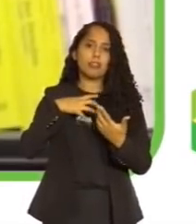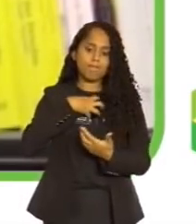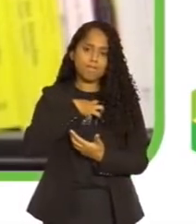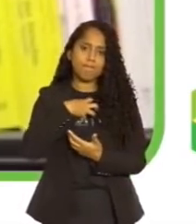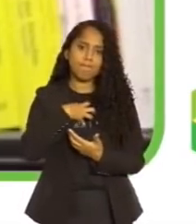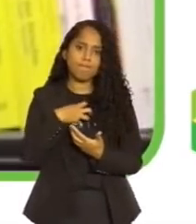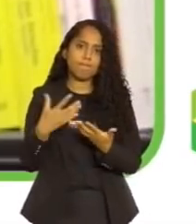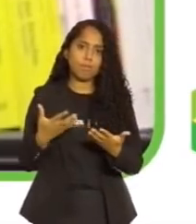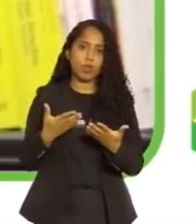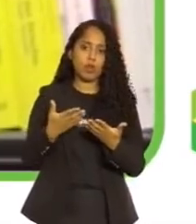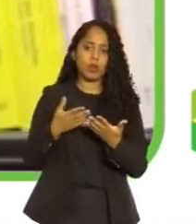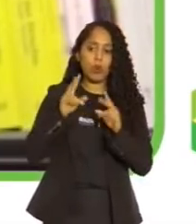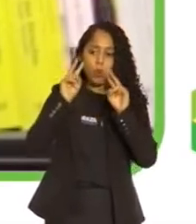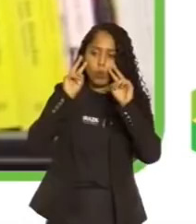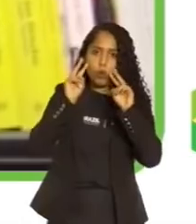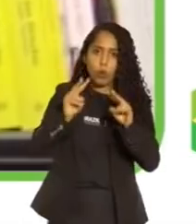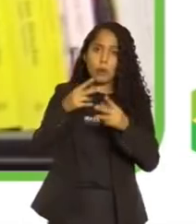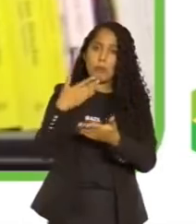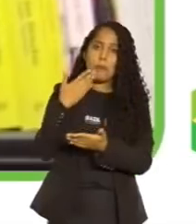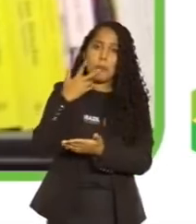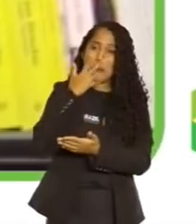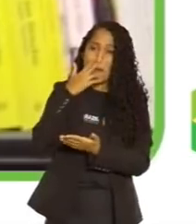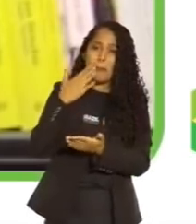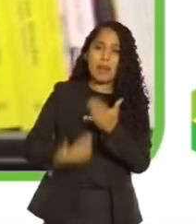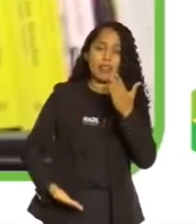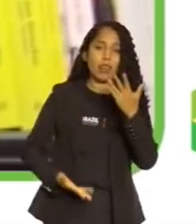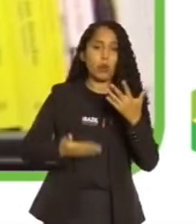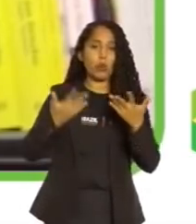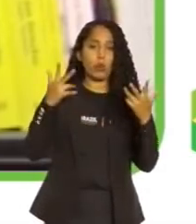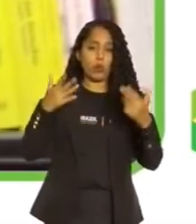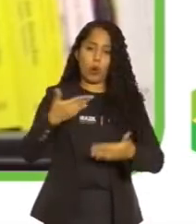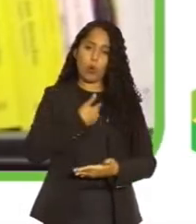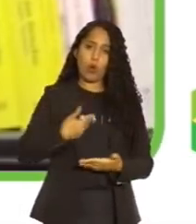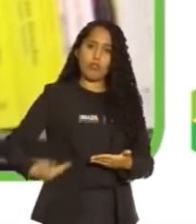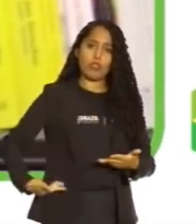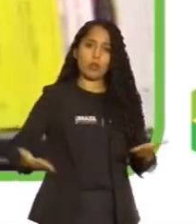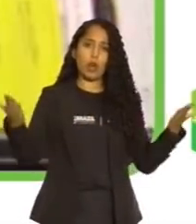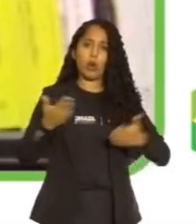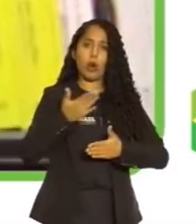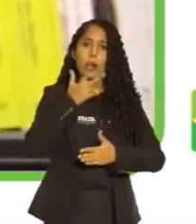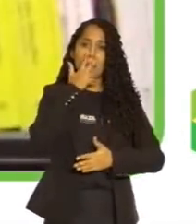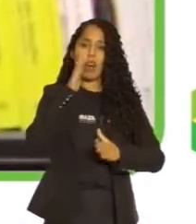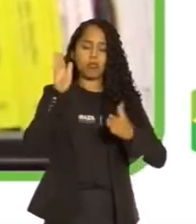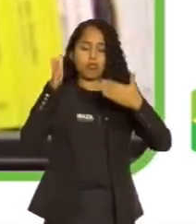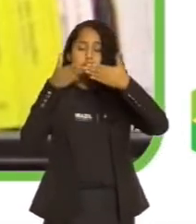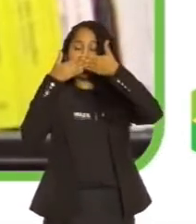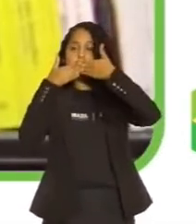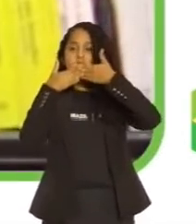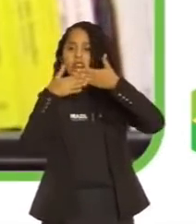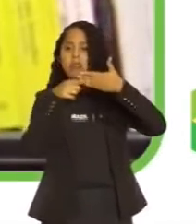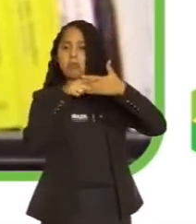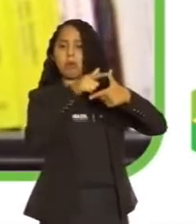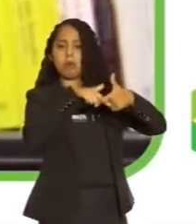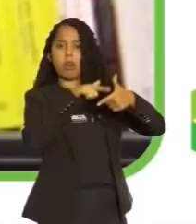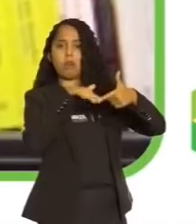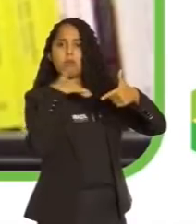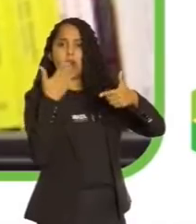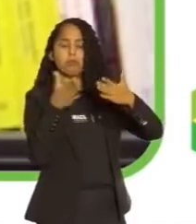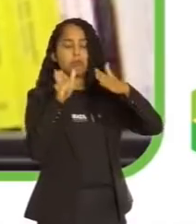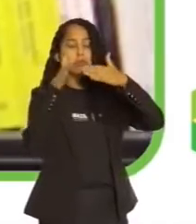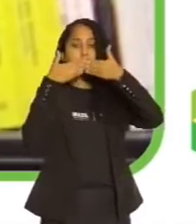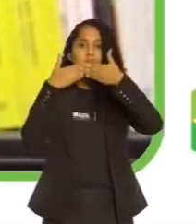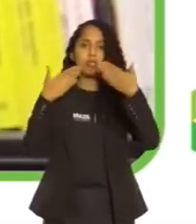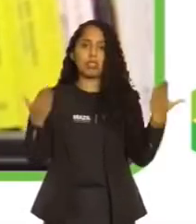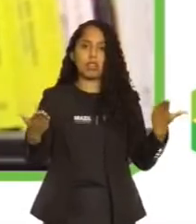Brasil perdeu a compaixão. Um governo negacionista, como é o governo Bolsonaro, estimulou a falta de compaixão, estimulou os atritos,